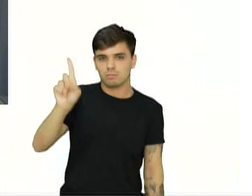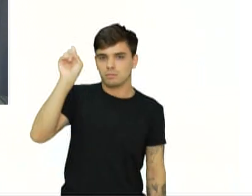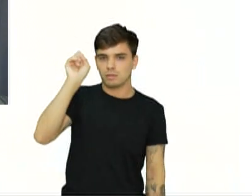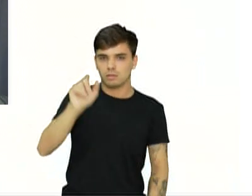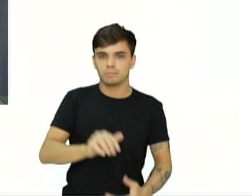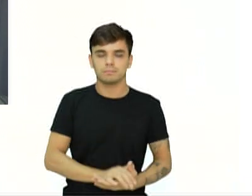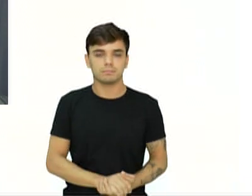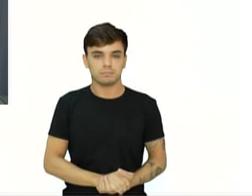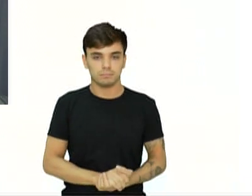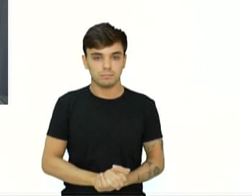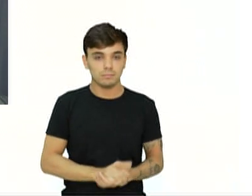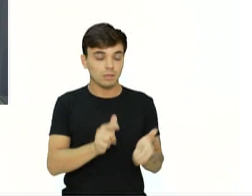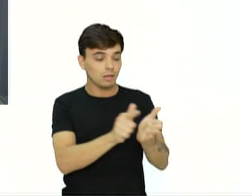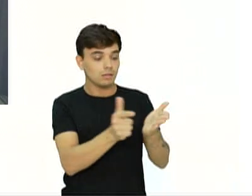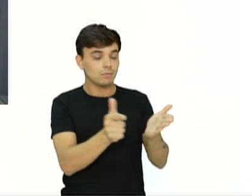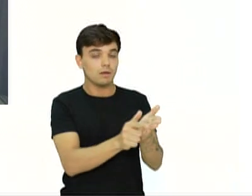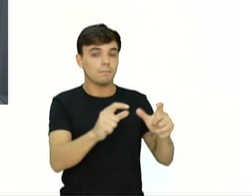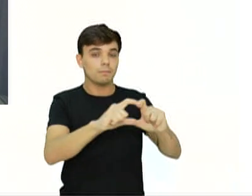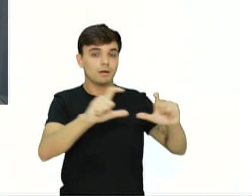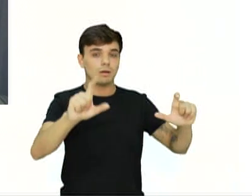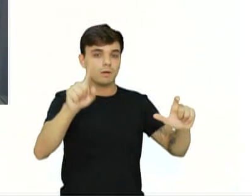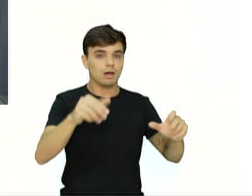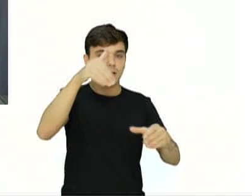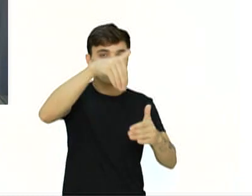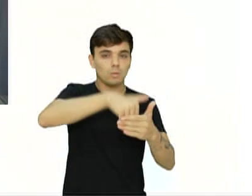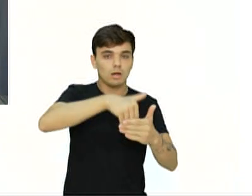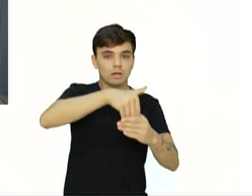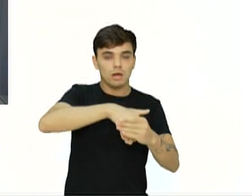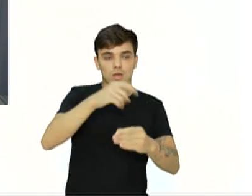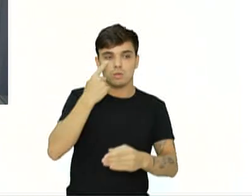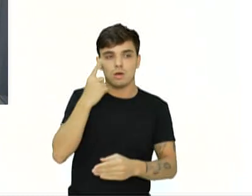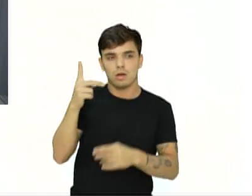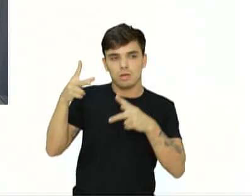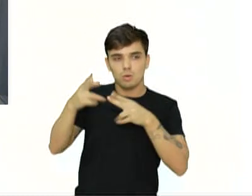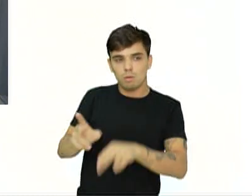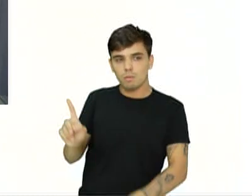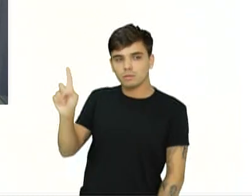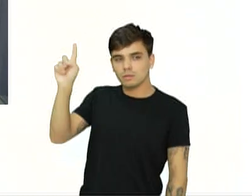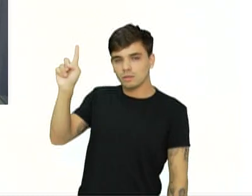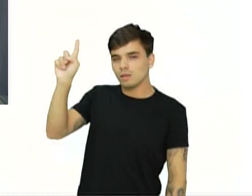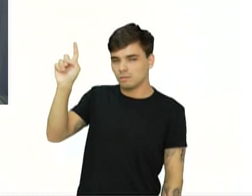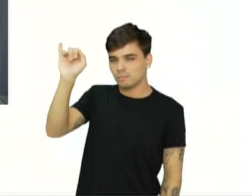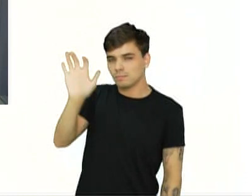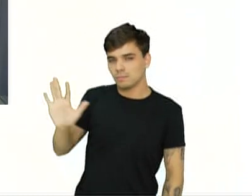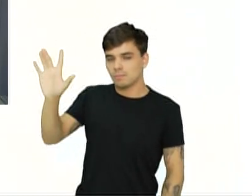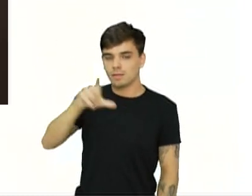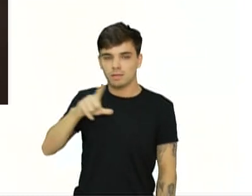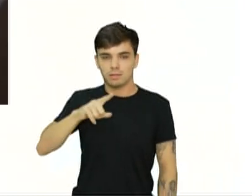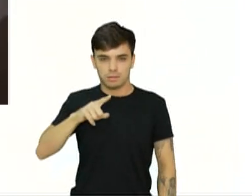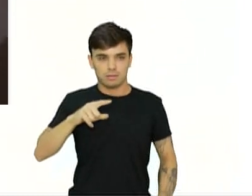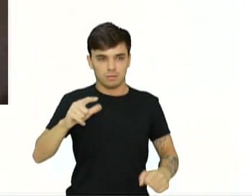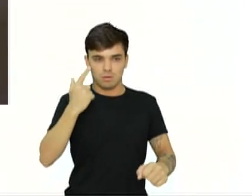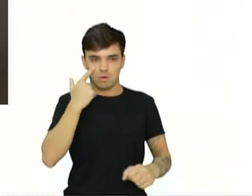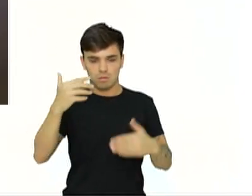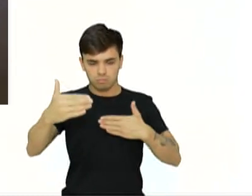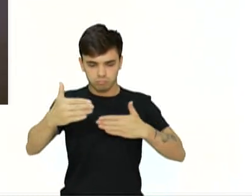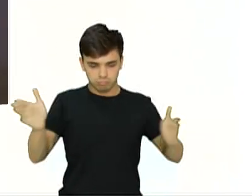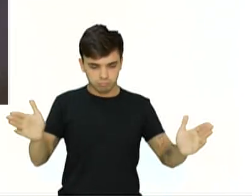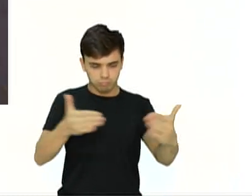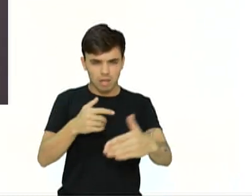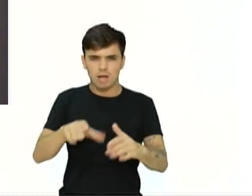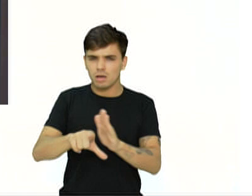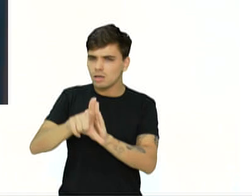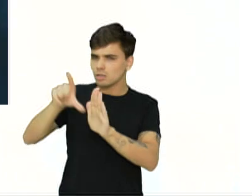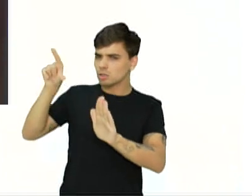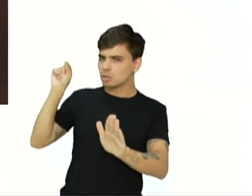né? E essas cédulas eram depositadas em urnas como essas, né? Então, a gente tem aqui uma urna um pouco mais